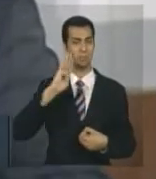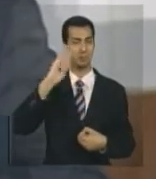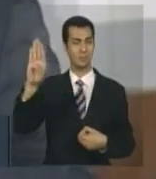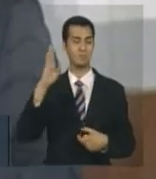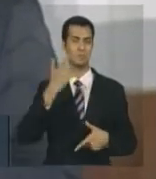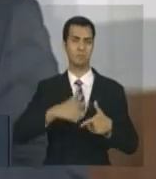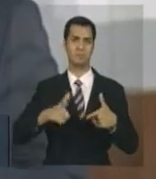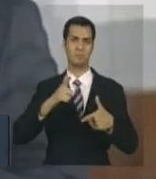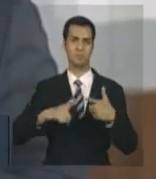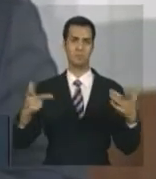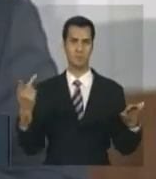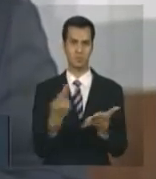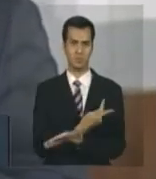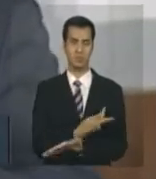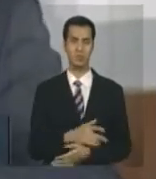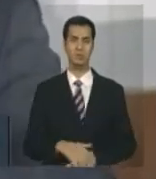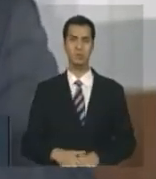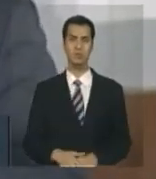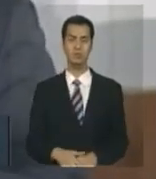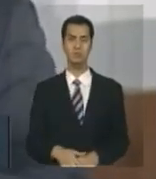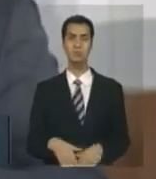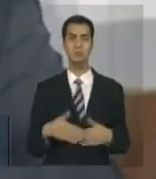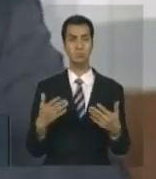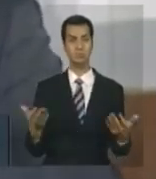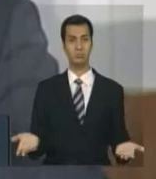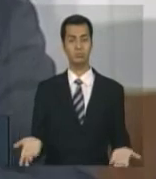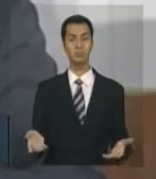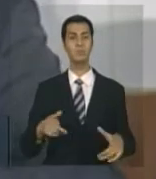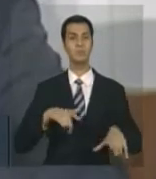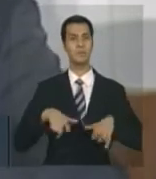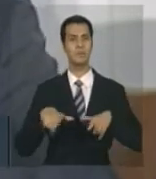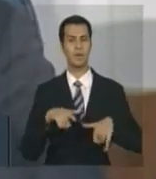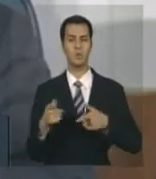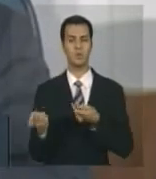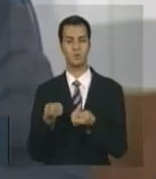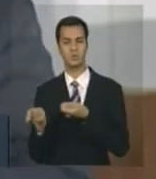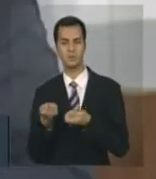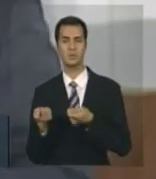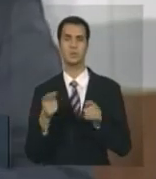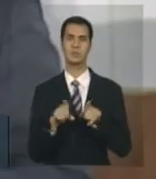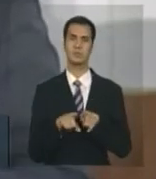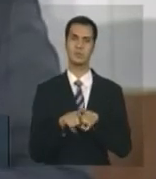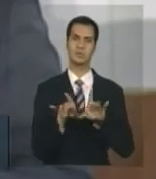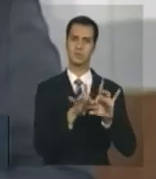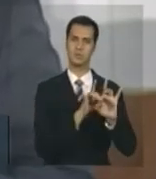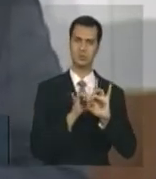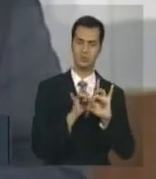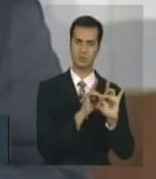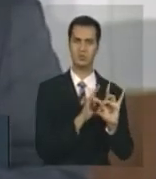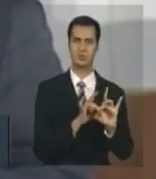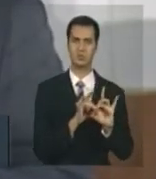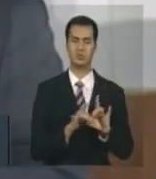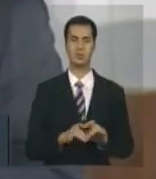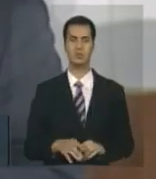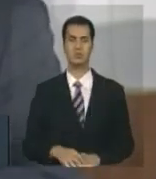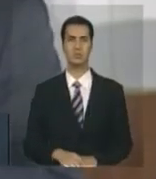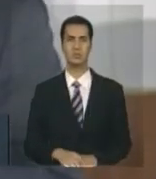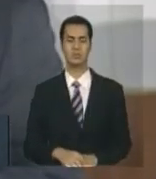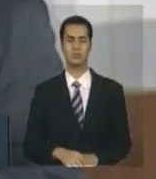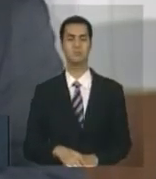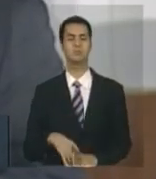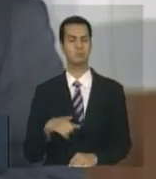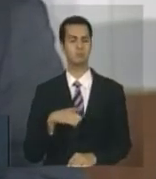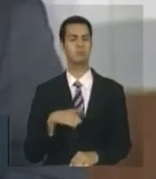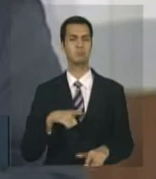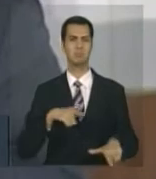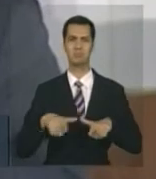risco. Então, esse trabalho de aproximação, de articulação, de integração, ele foi muito